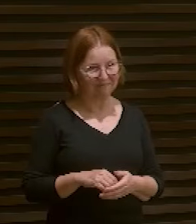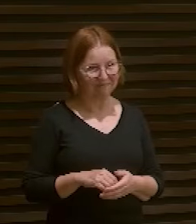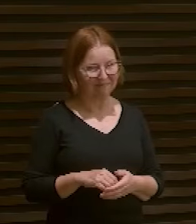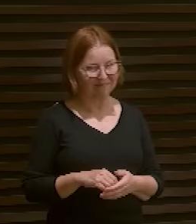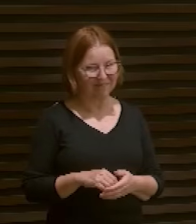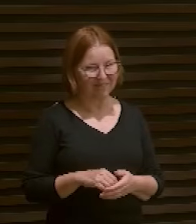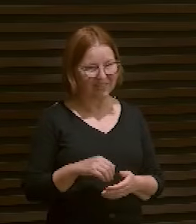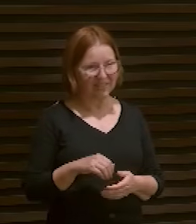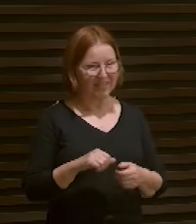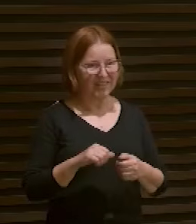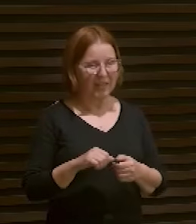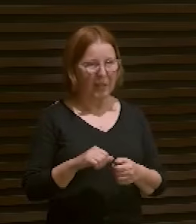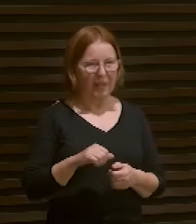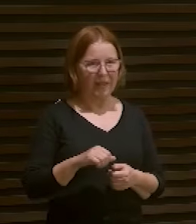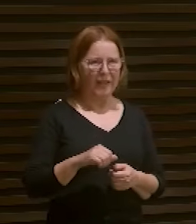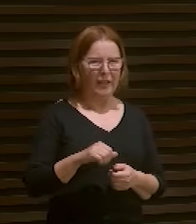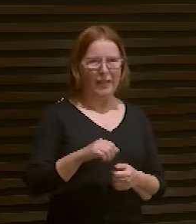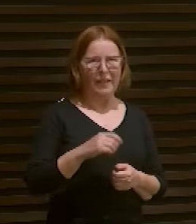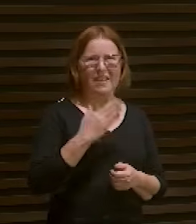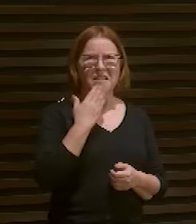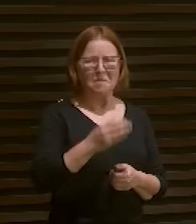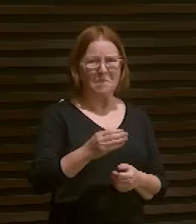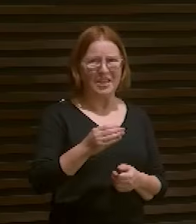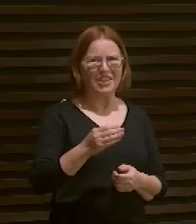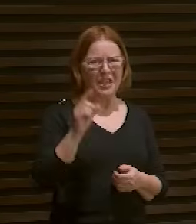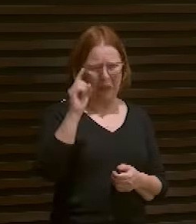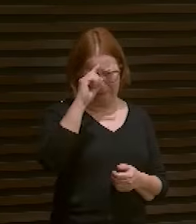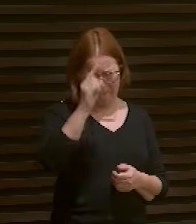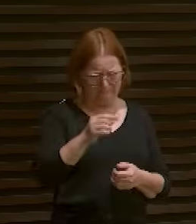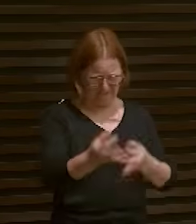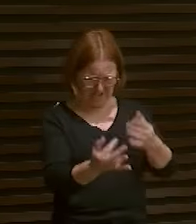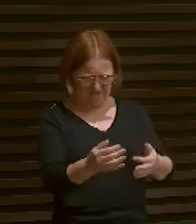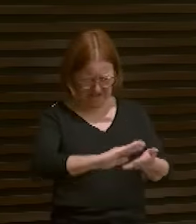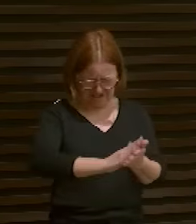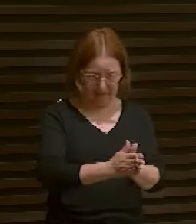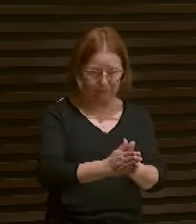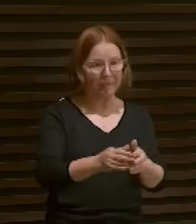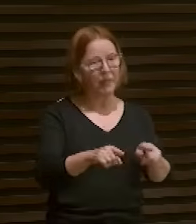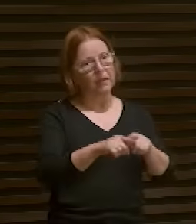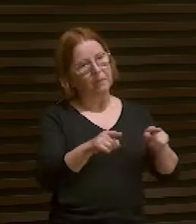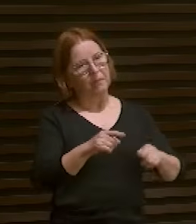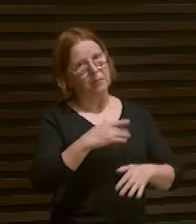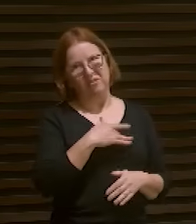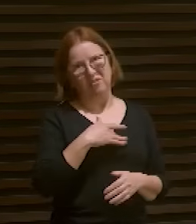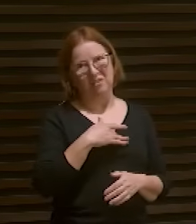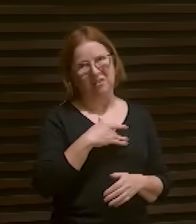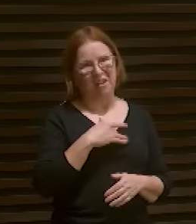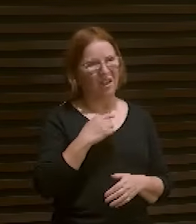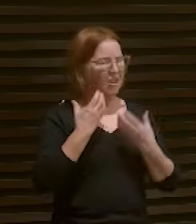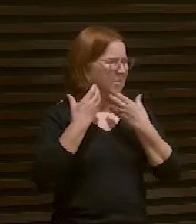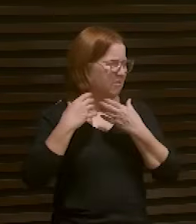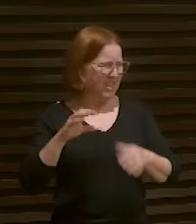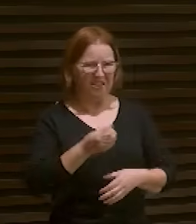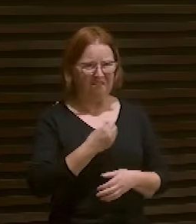Tiago e João, manda fogo. Mas, Senhor, por misericórdia, eu não quero viver refém do ódio na minha vida. Senhor,